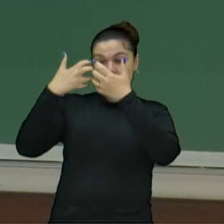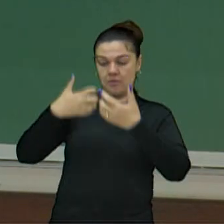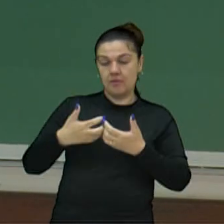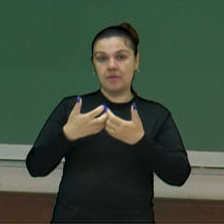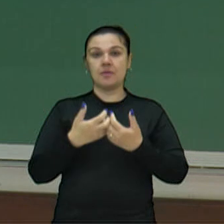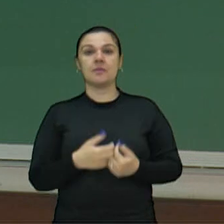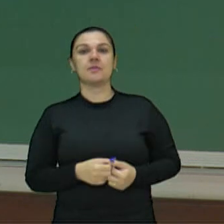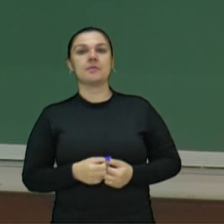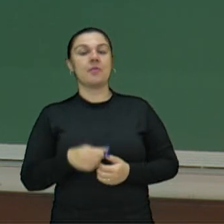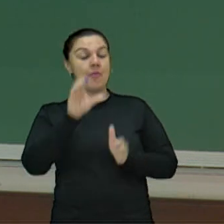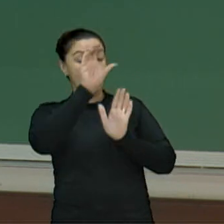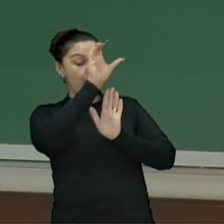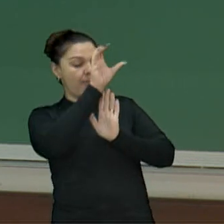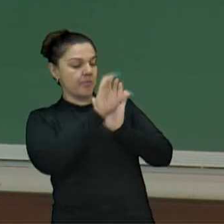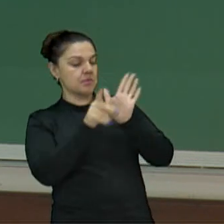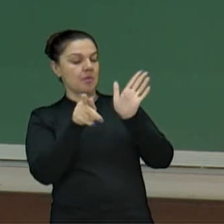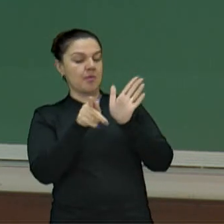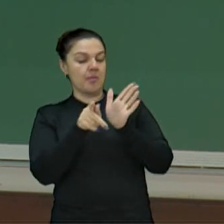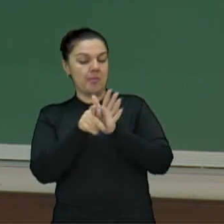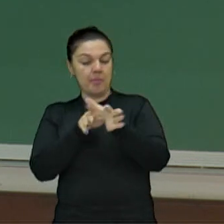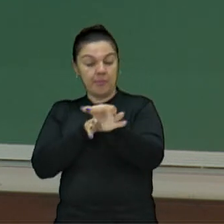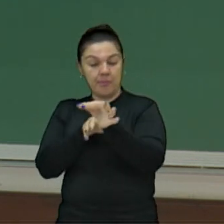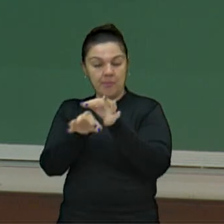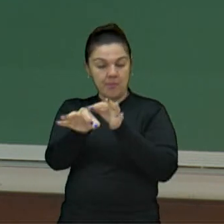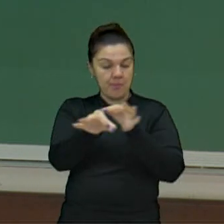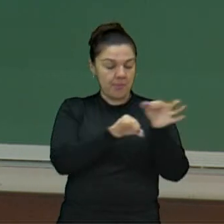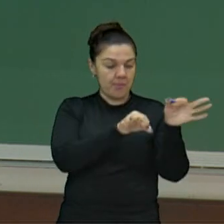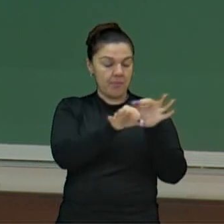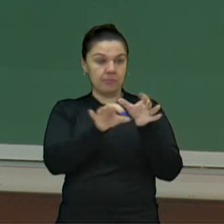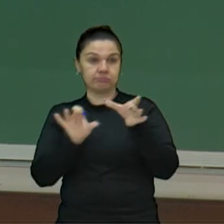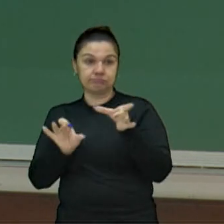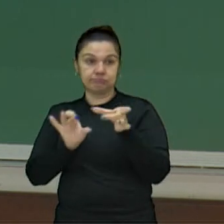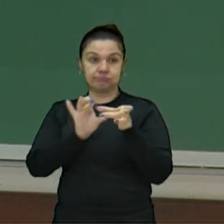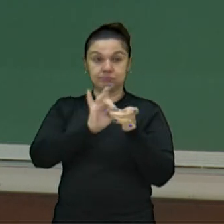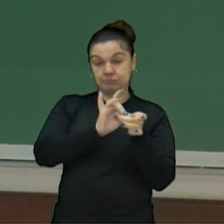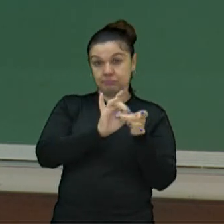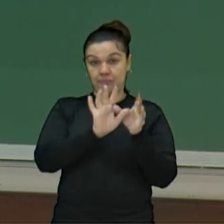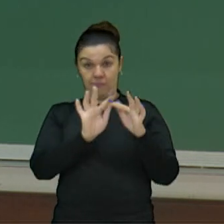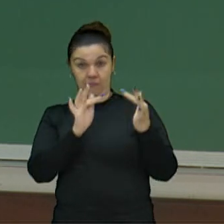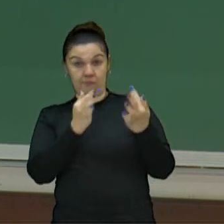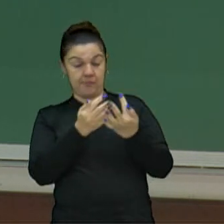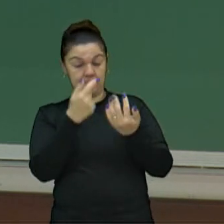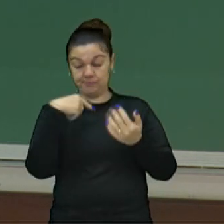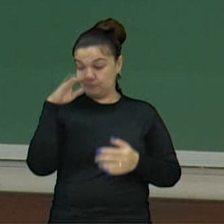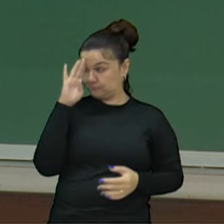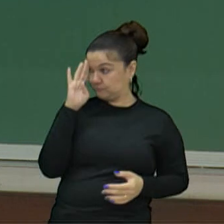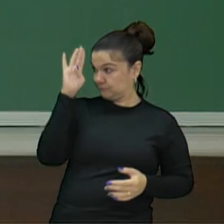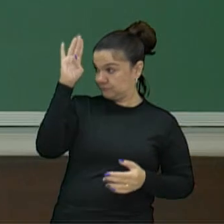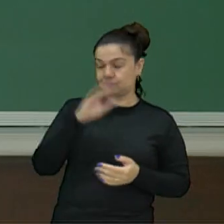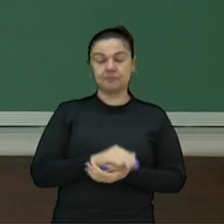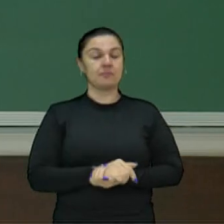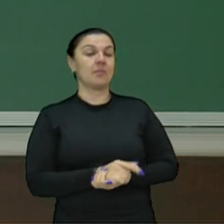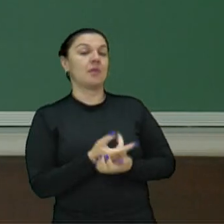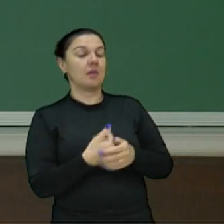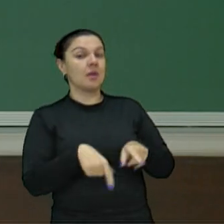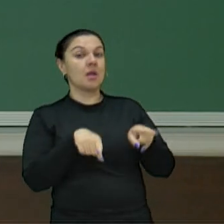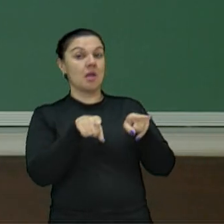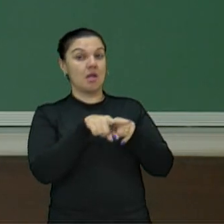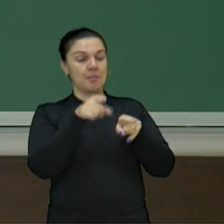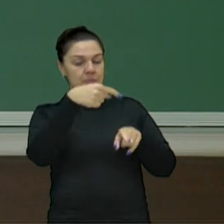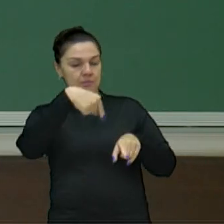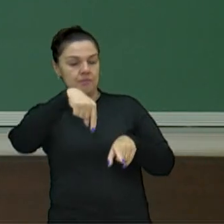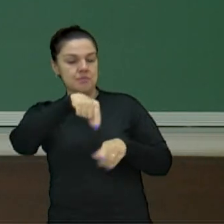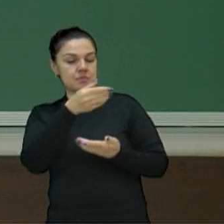Lévi-Strauss o conceito de estruturas elementares do parentesco é fundamental e também estudou sobre